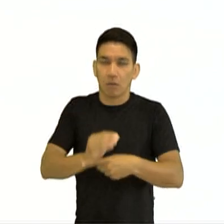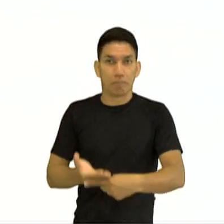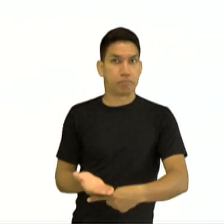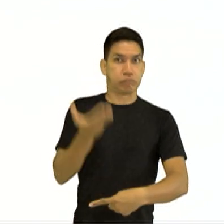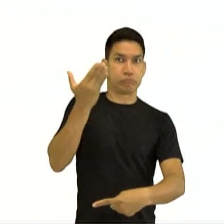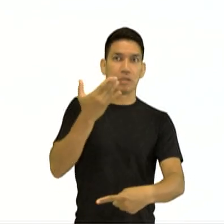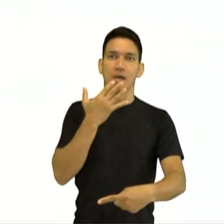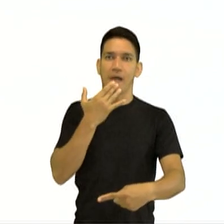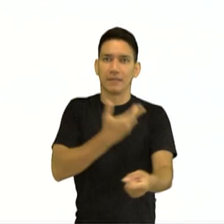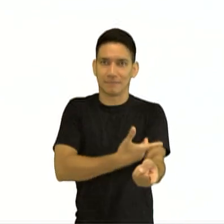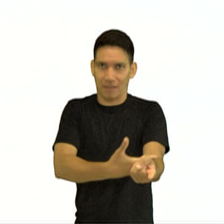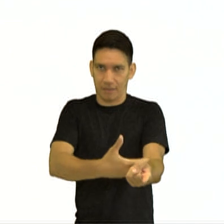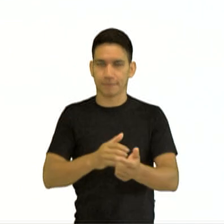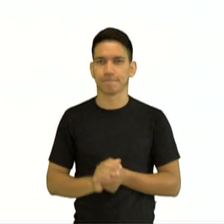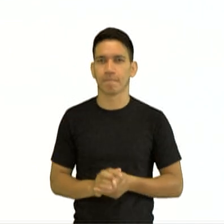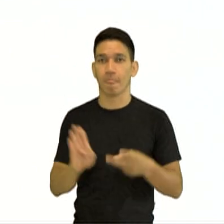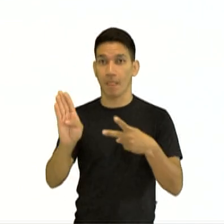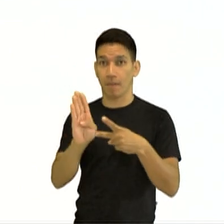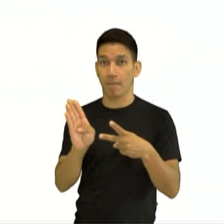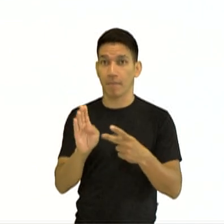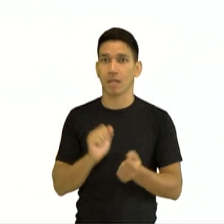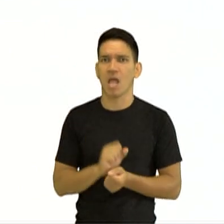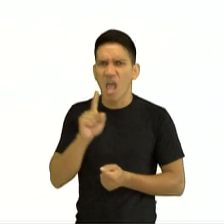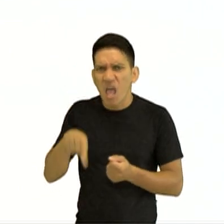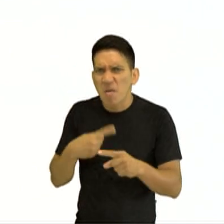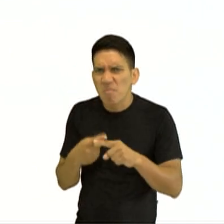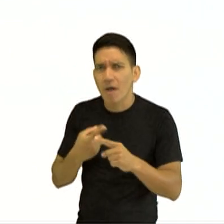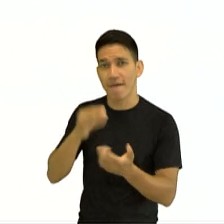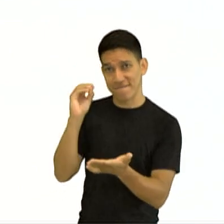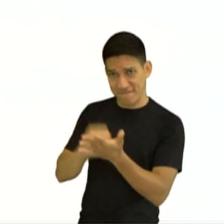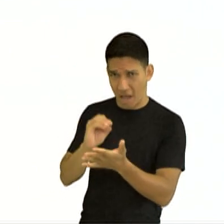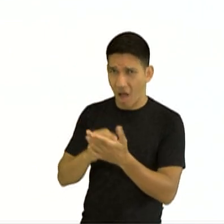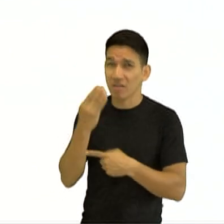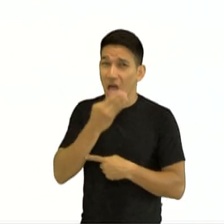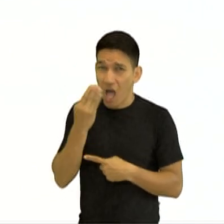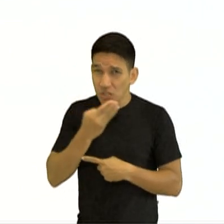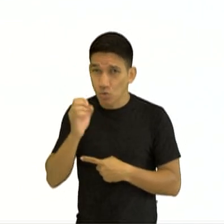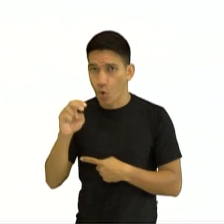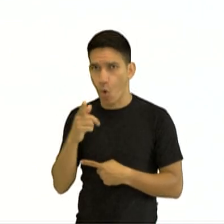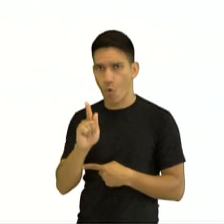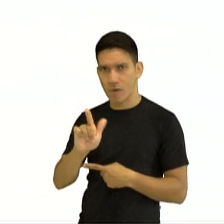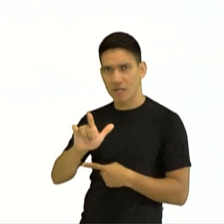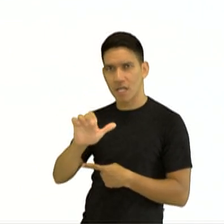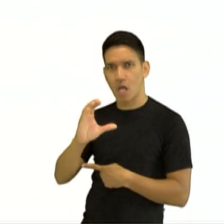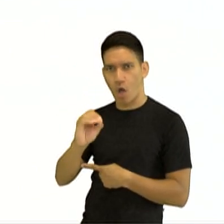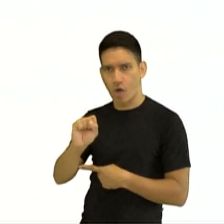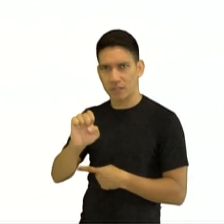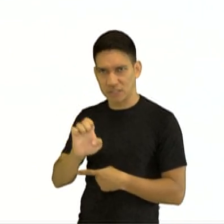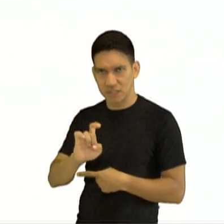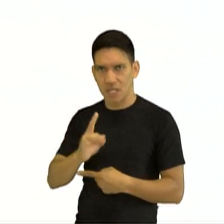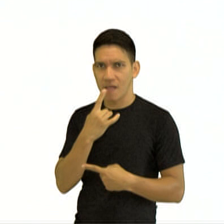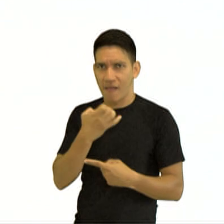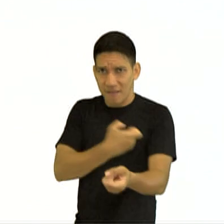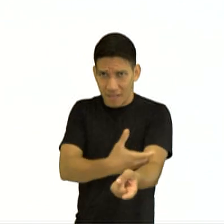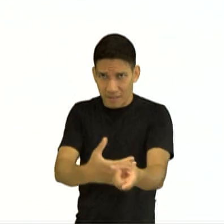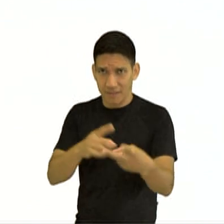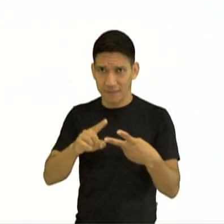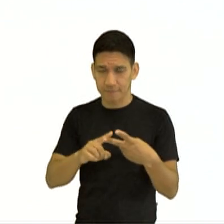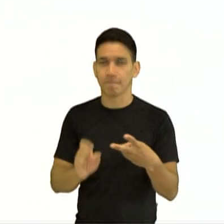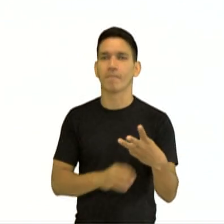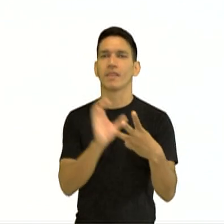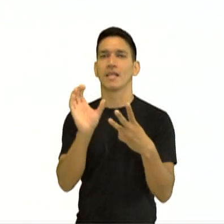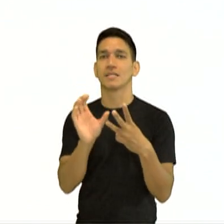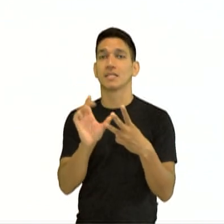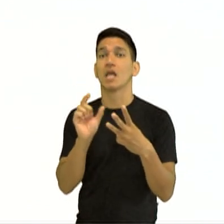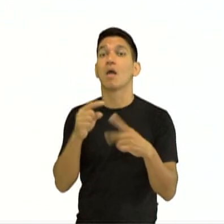sangue? A opção B, a falta de açúcar ou de glicose no sangue? A letra C, o excesso